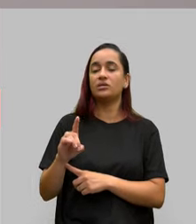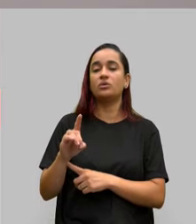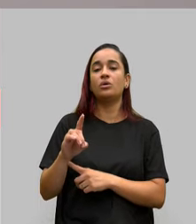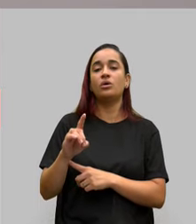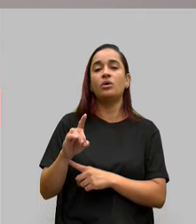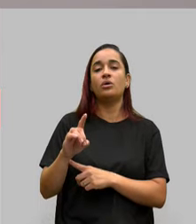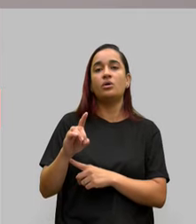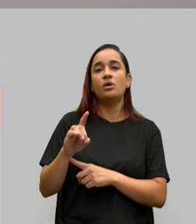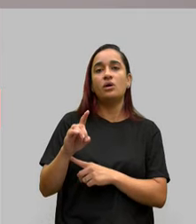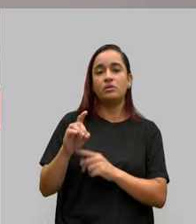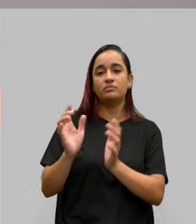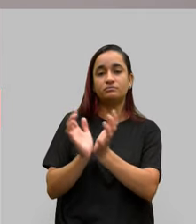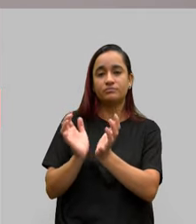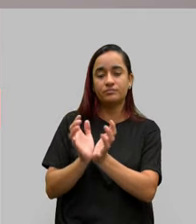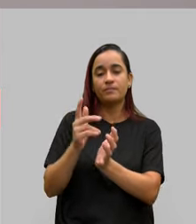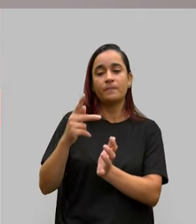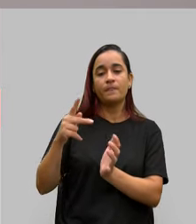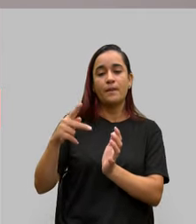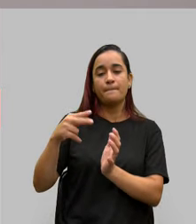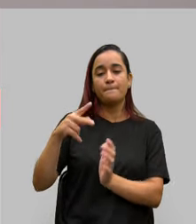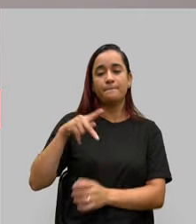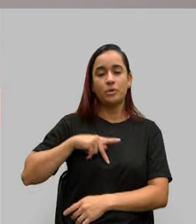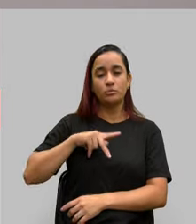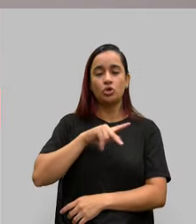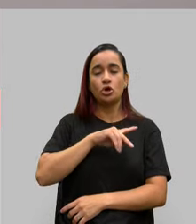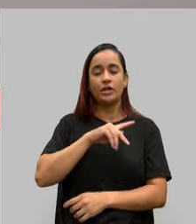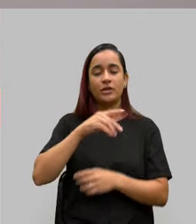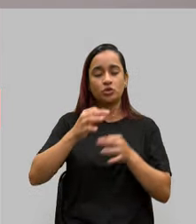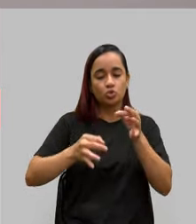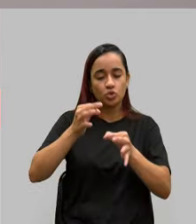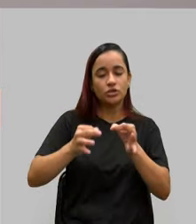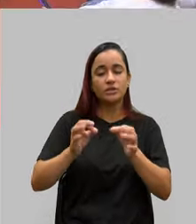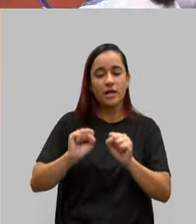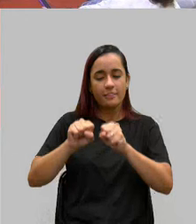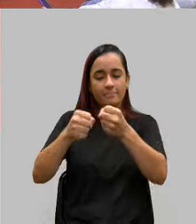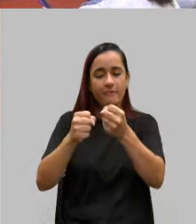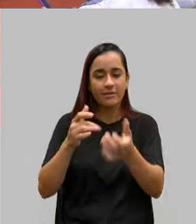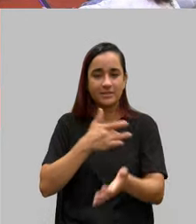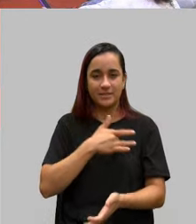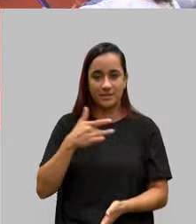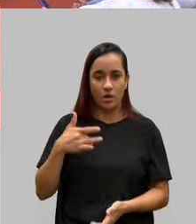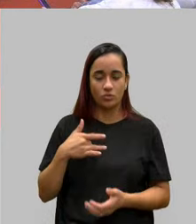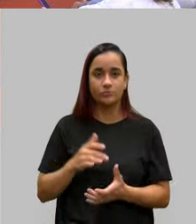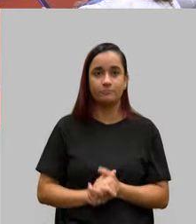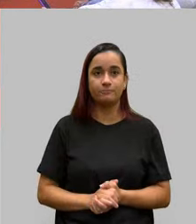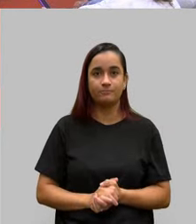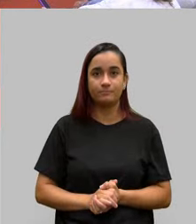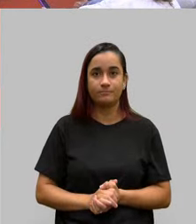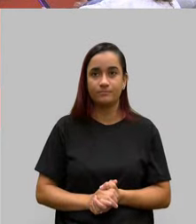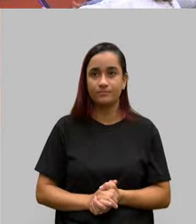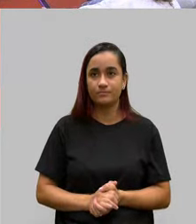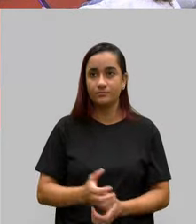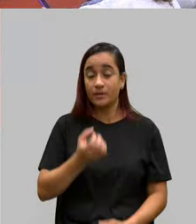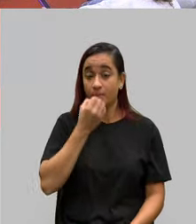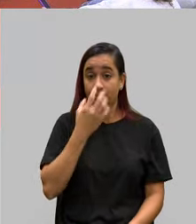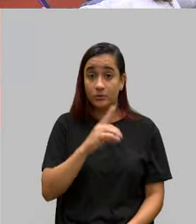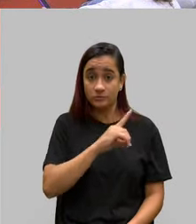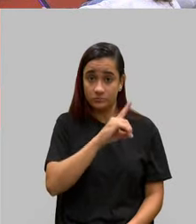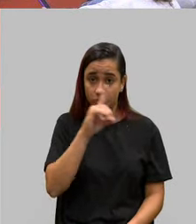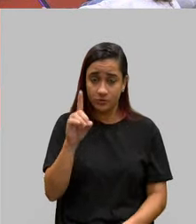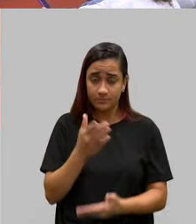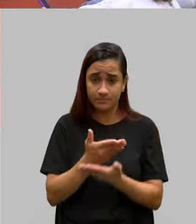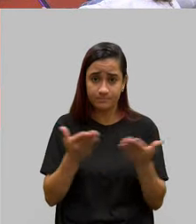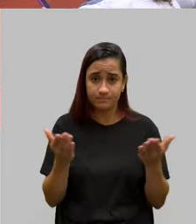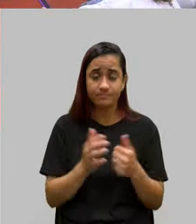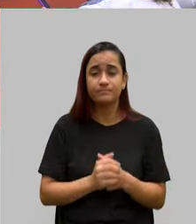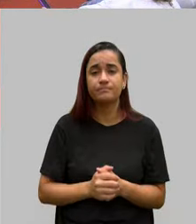às promotorias de Justiça de defesa da Saúde bom muito bom dia na pessoa da